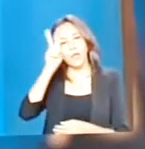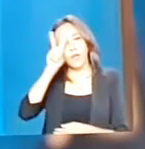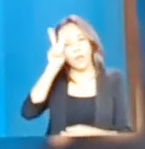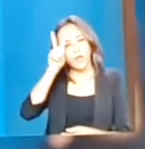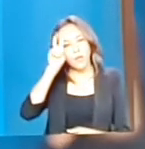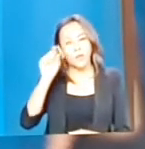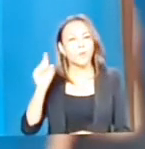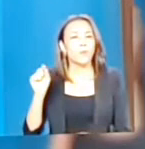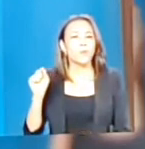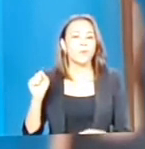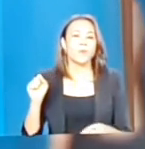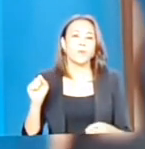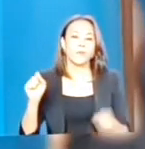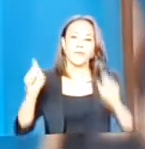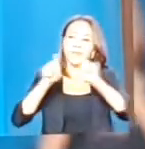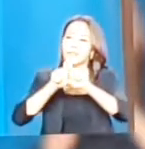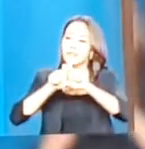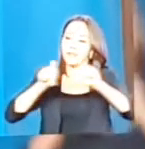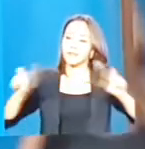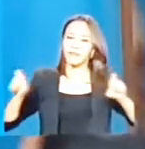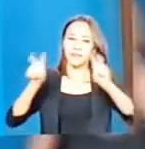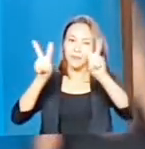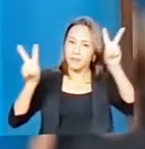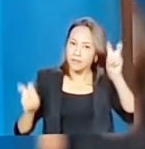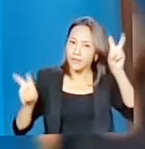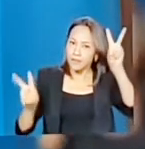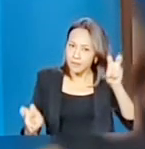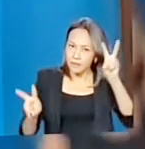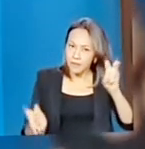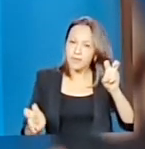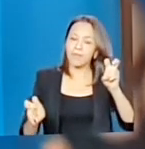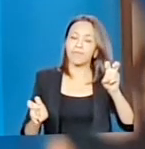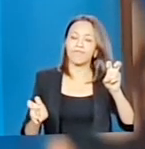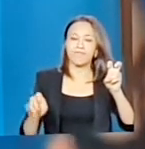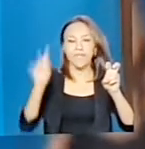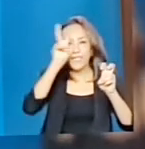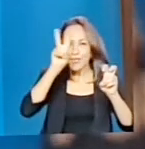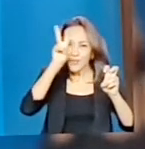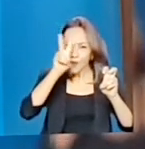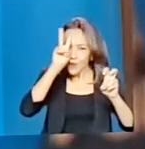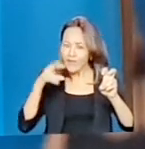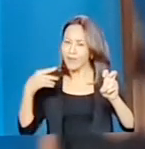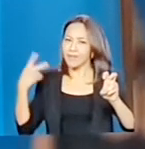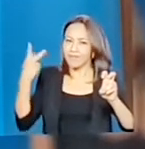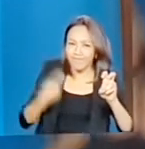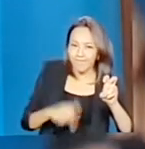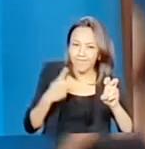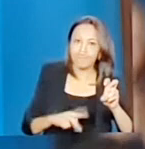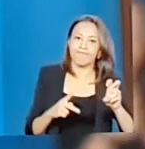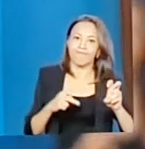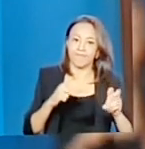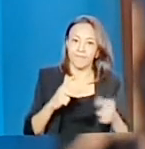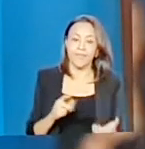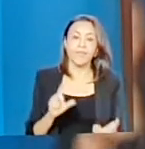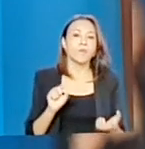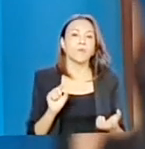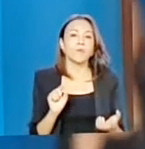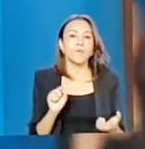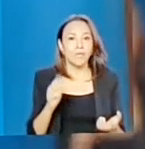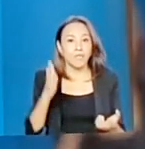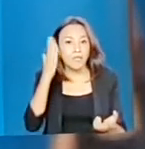de personagem imortal da história recente, para que possamos, frente à efemeridade da